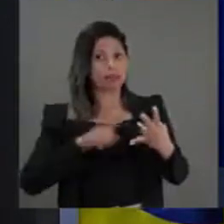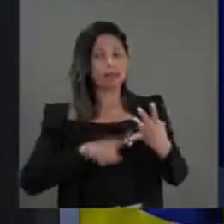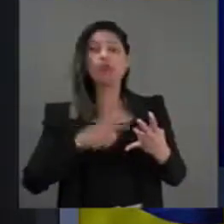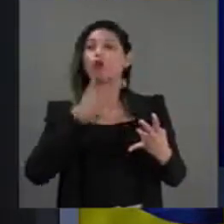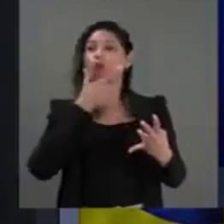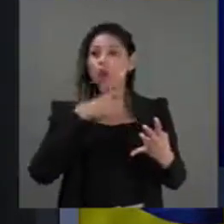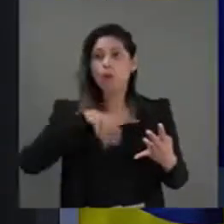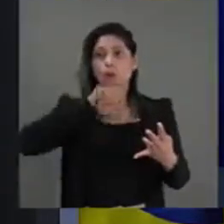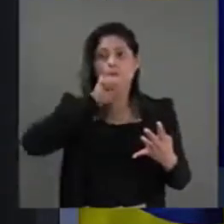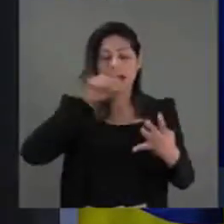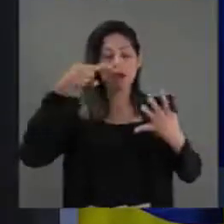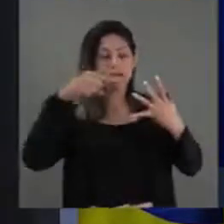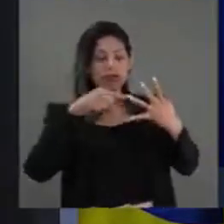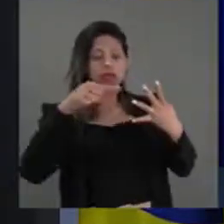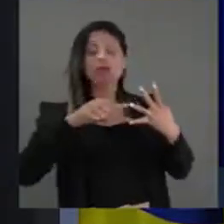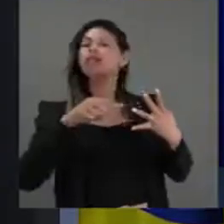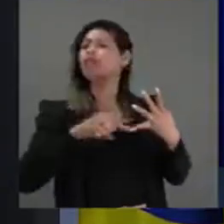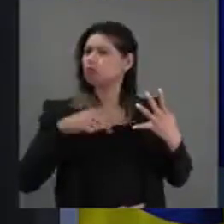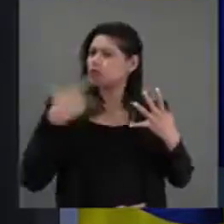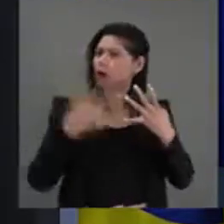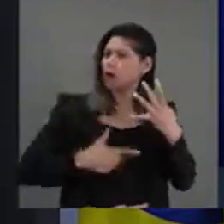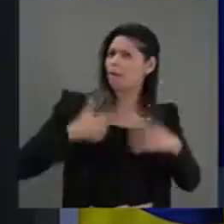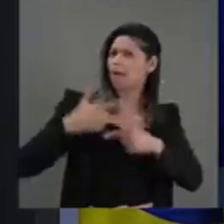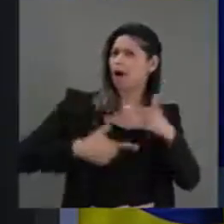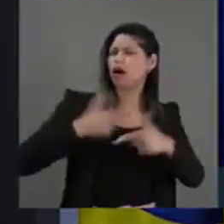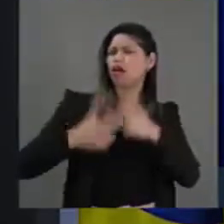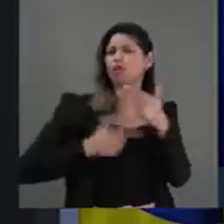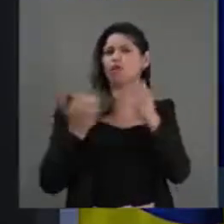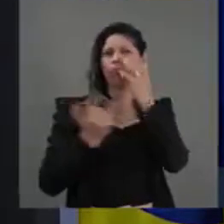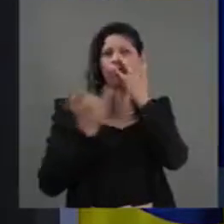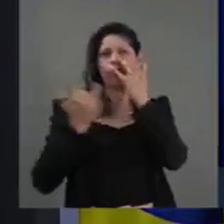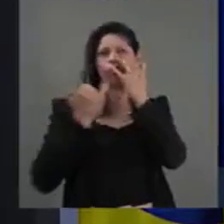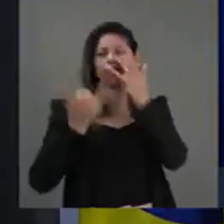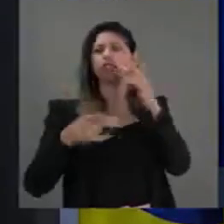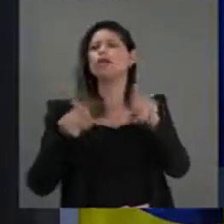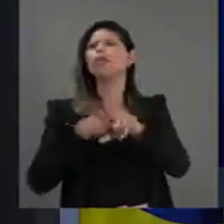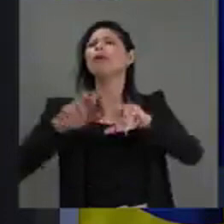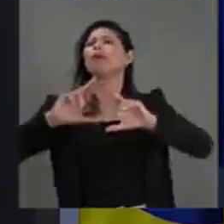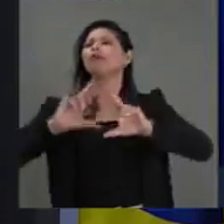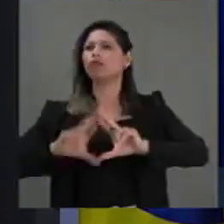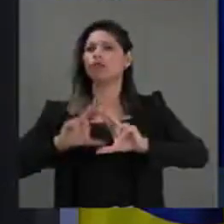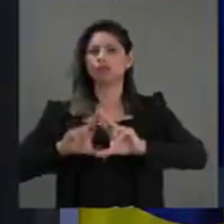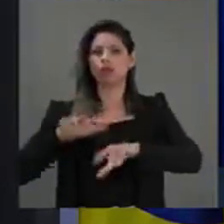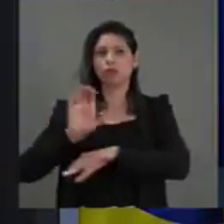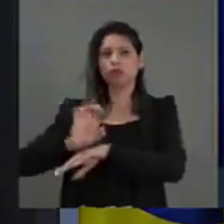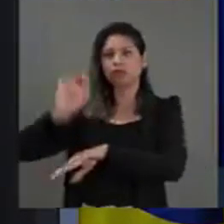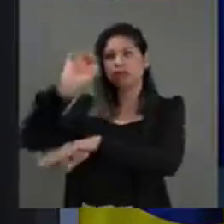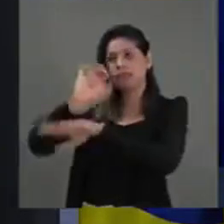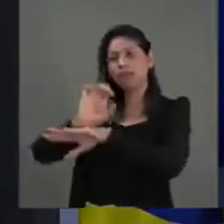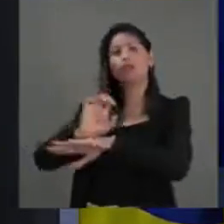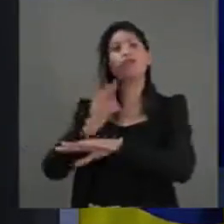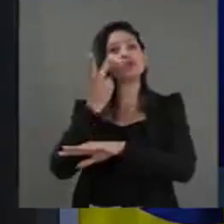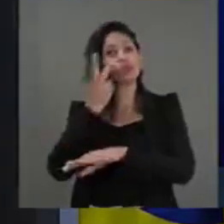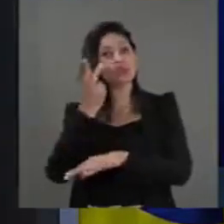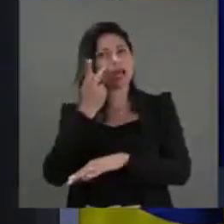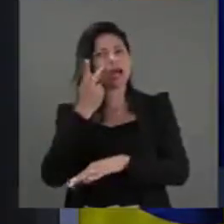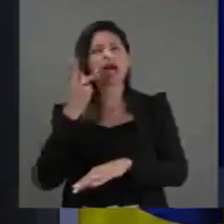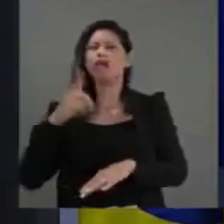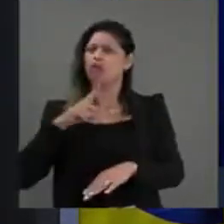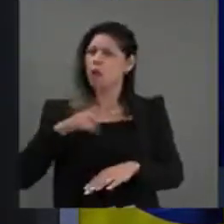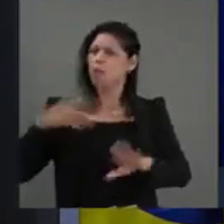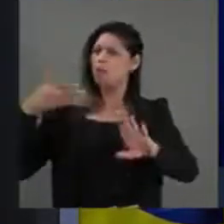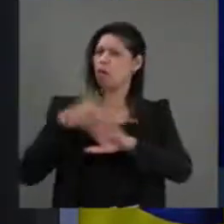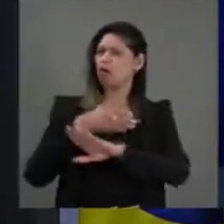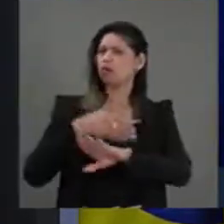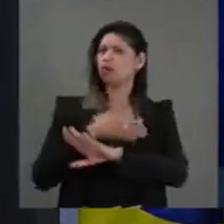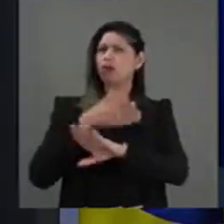um trabalho importantíssimo lá na Assembleia Legislativa do Estado do Ceará, que são oradores, que são